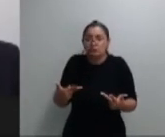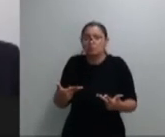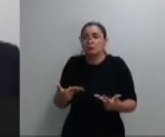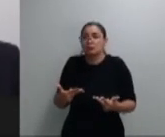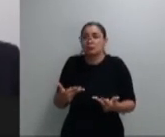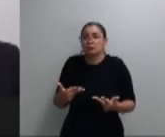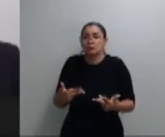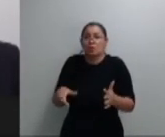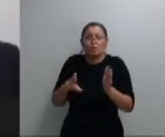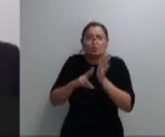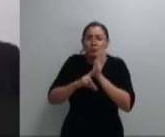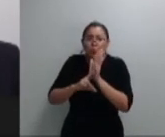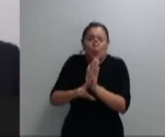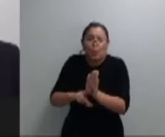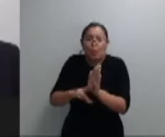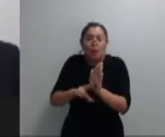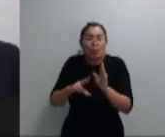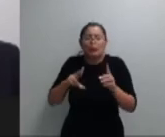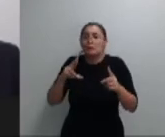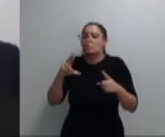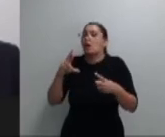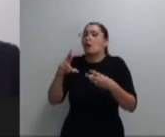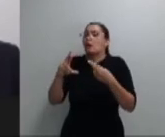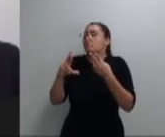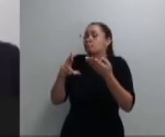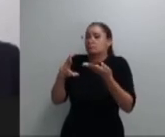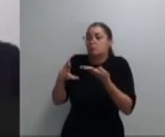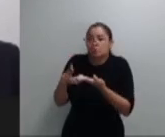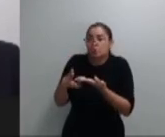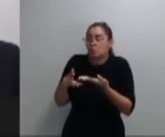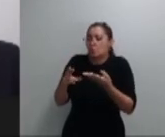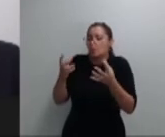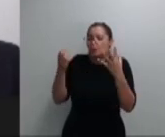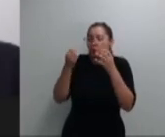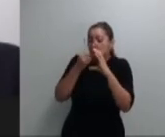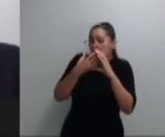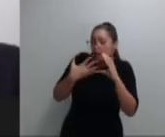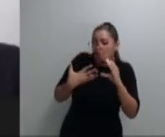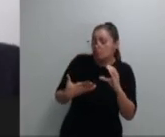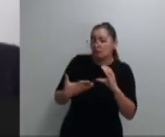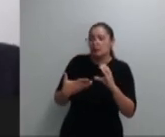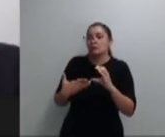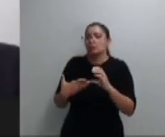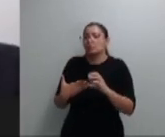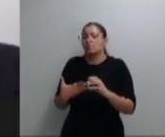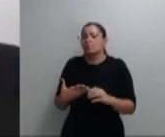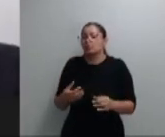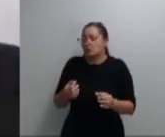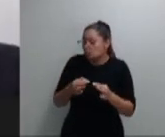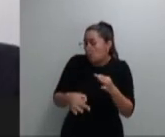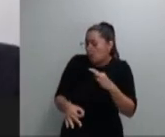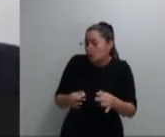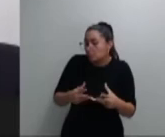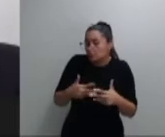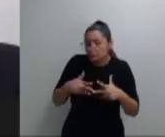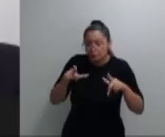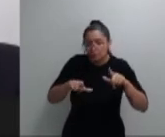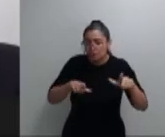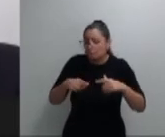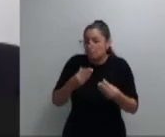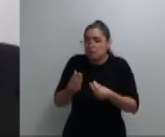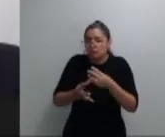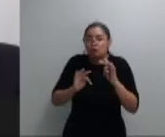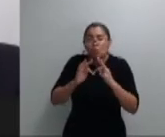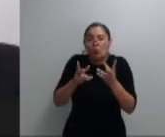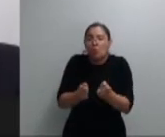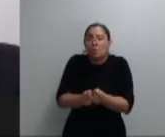dizer alguma coisa sobre o seu conceito sobre a sua reputação sobre o desempenho como gestor e tal tudo isso tem influência se